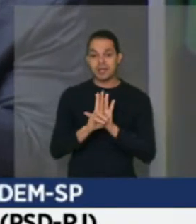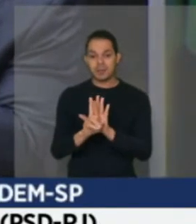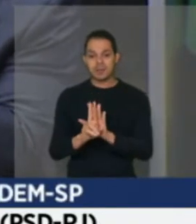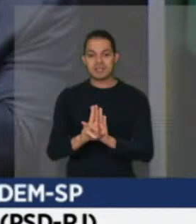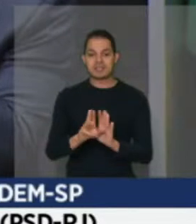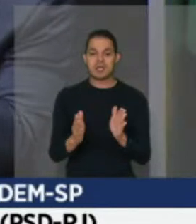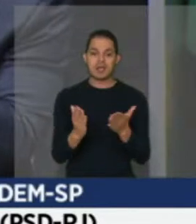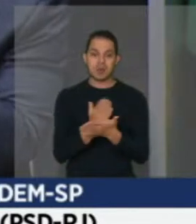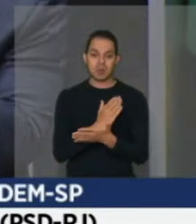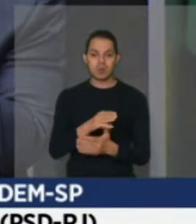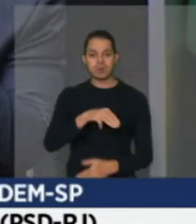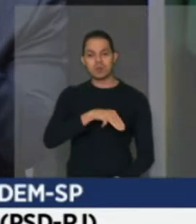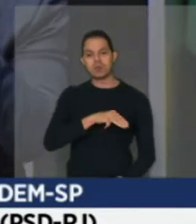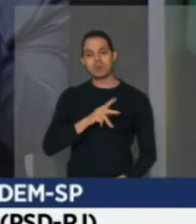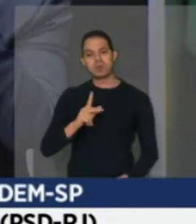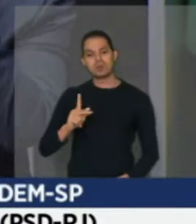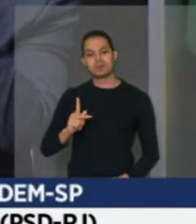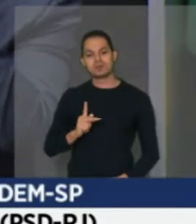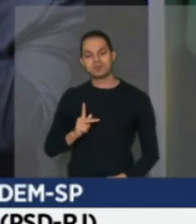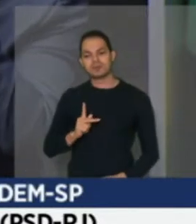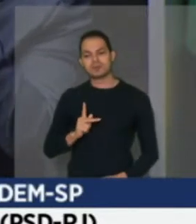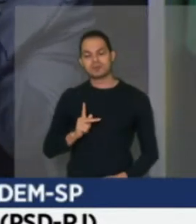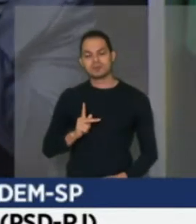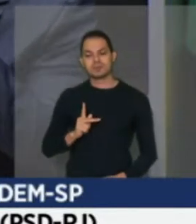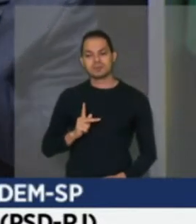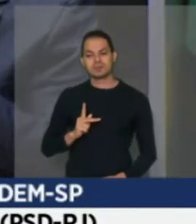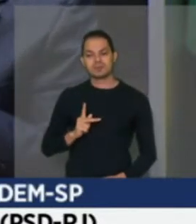Ministério Público. Deputada Talíria,